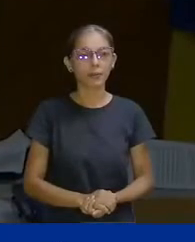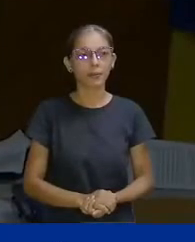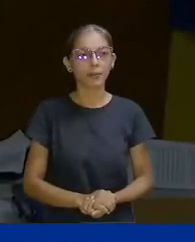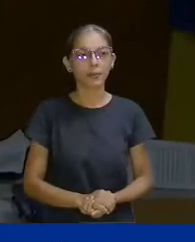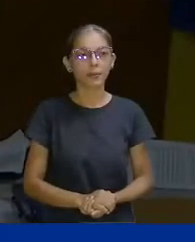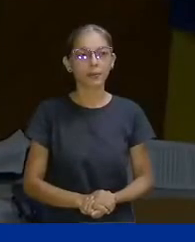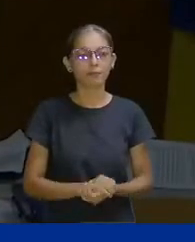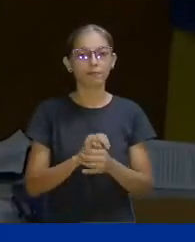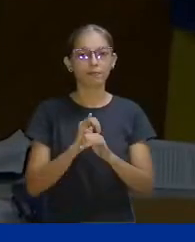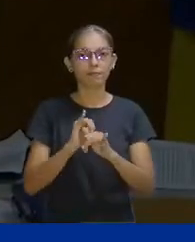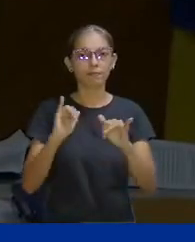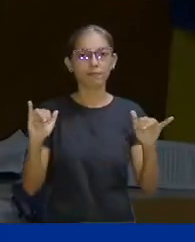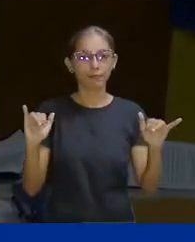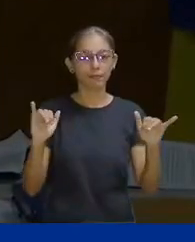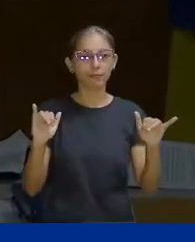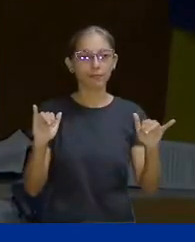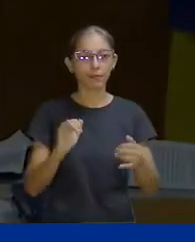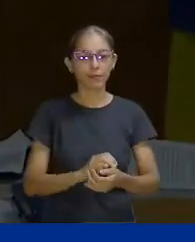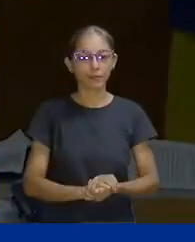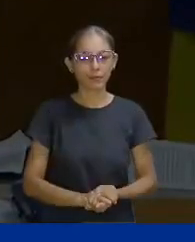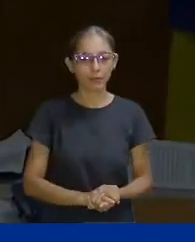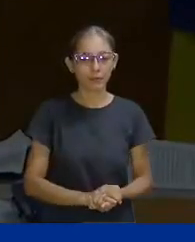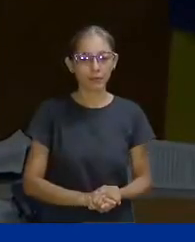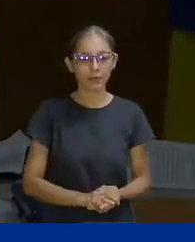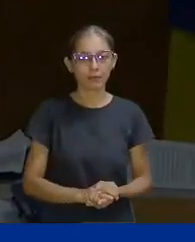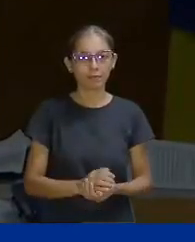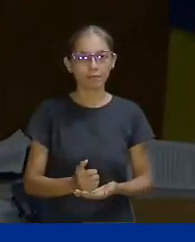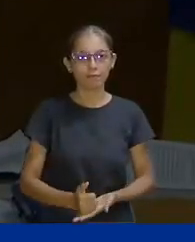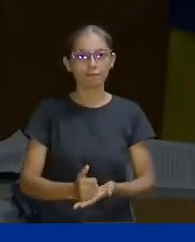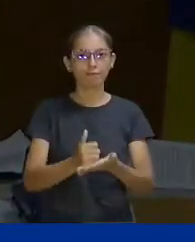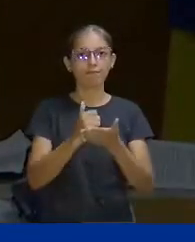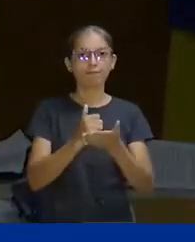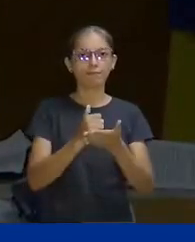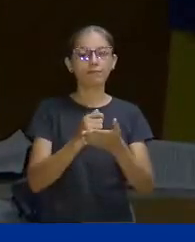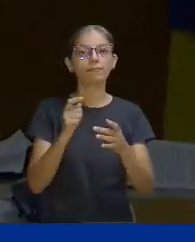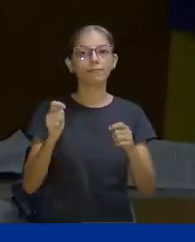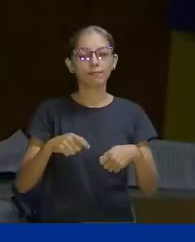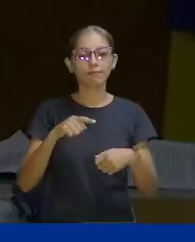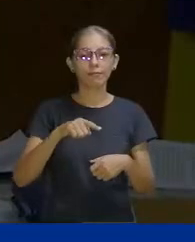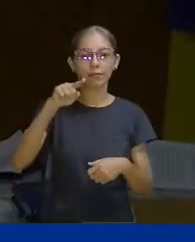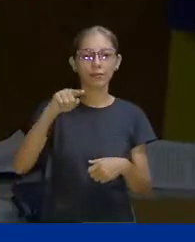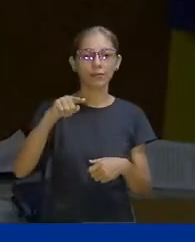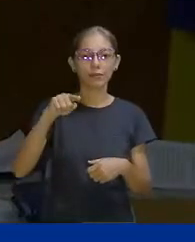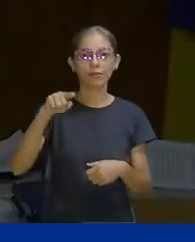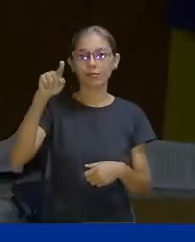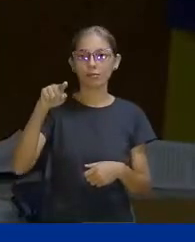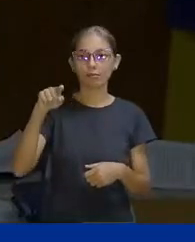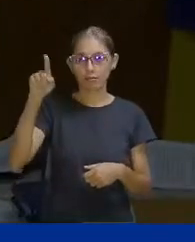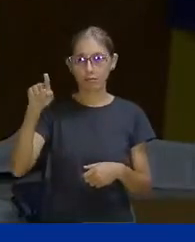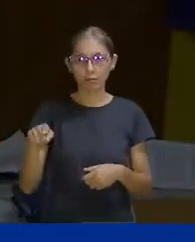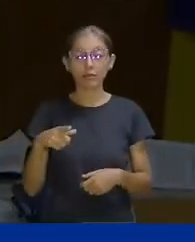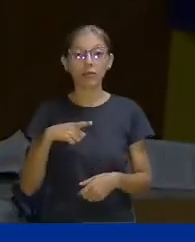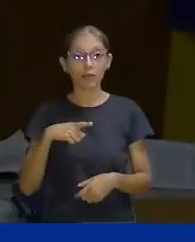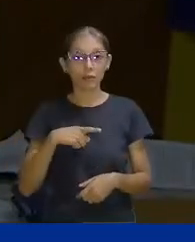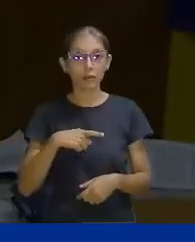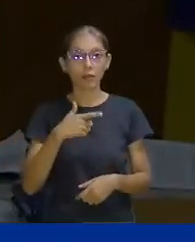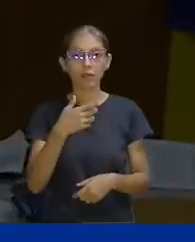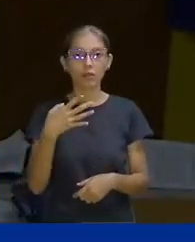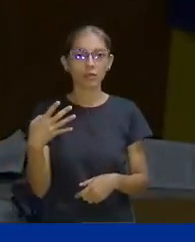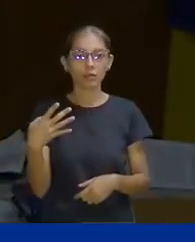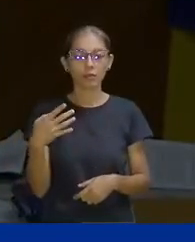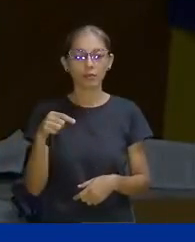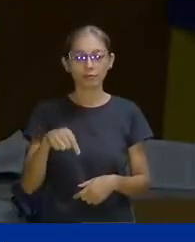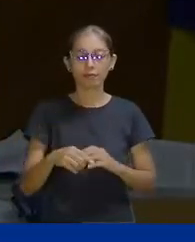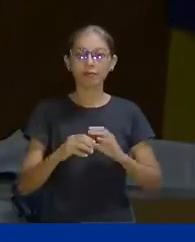foi divulgado o Índice de Sustentabilidade, o IDS, do Conselho Nacional de Justiça de 2024. E o